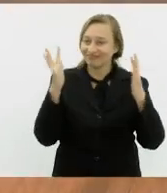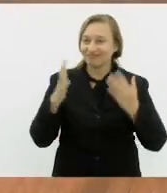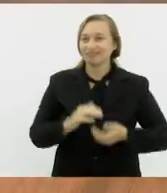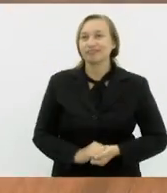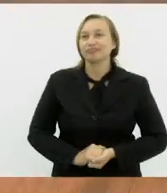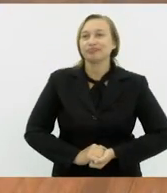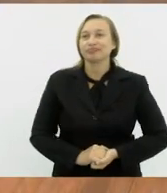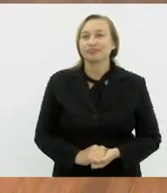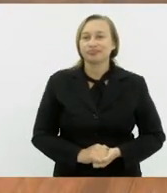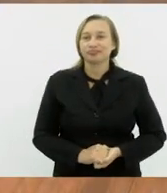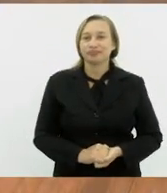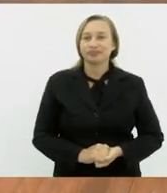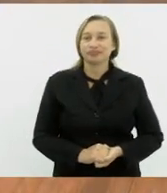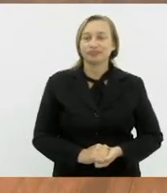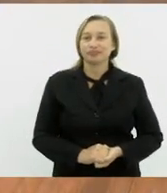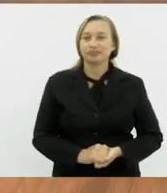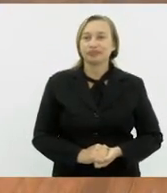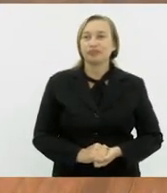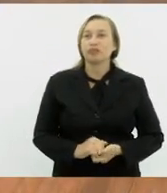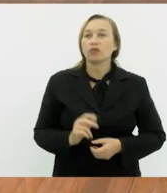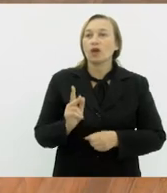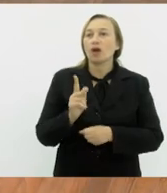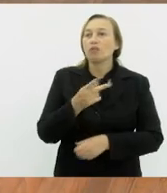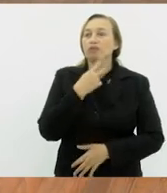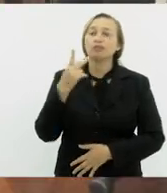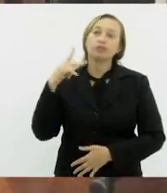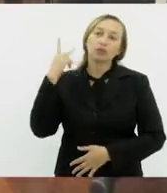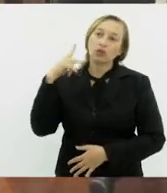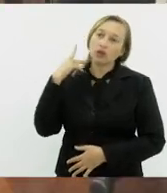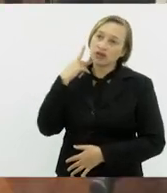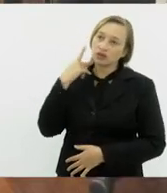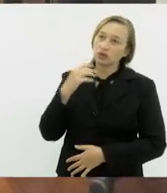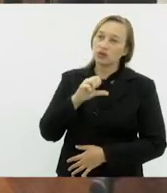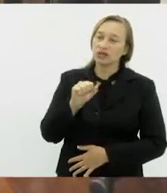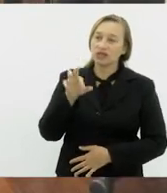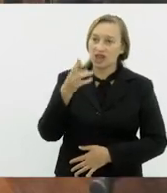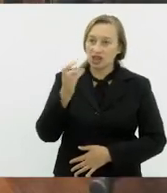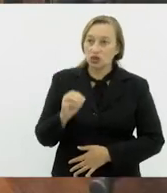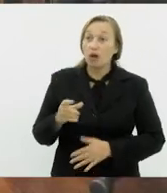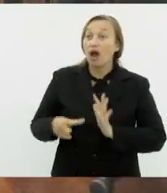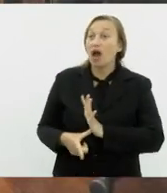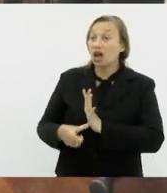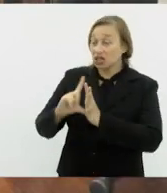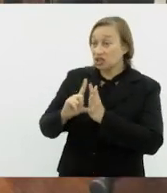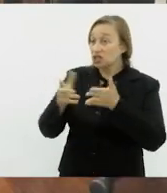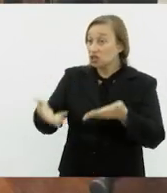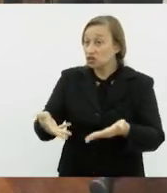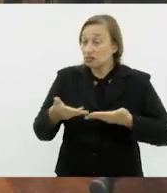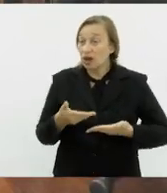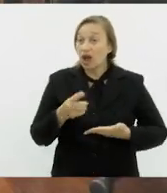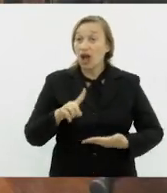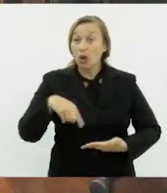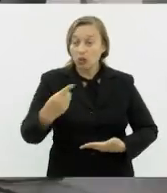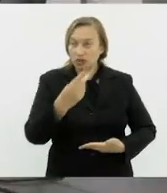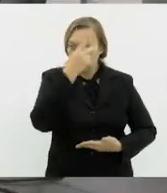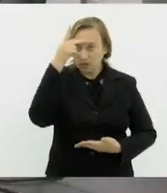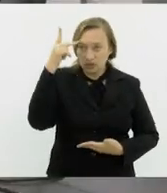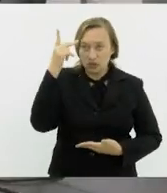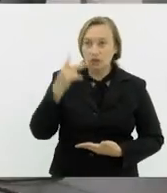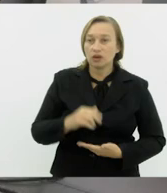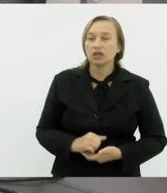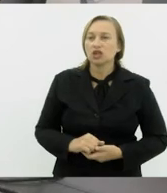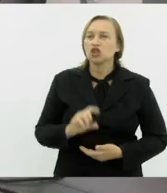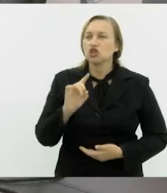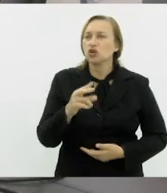O procurador Sérgio Suyama, antes de Vossa Excelência chamar a próxima,